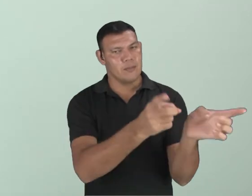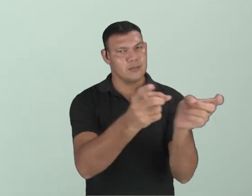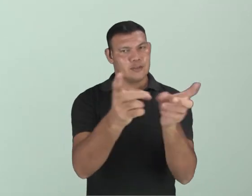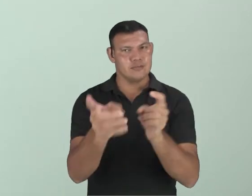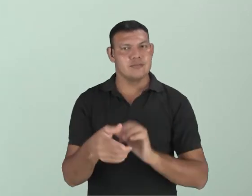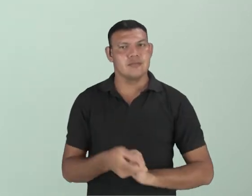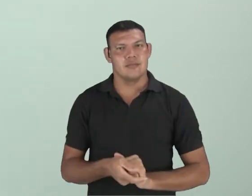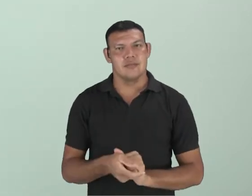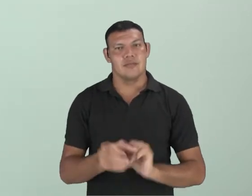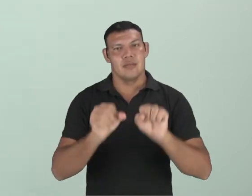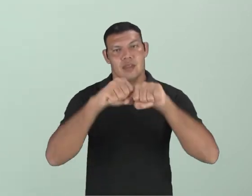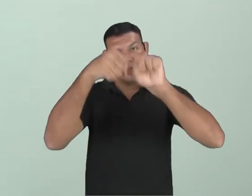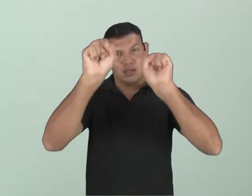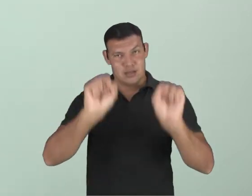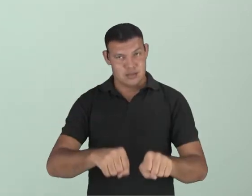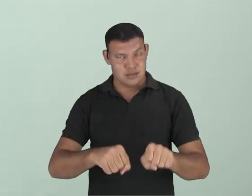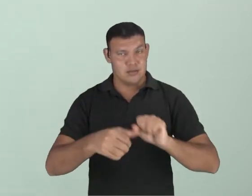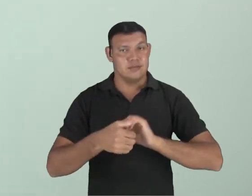por exemplo, com sistemas.